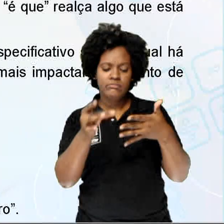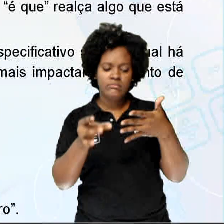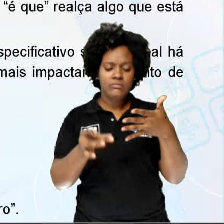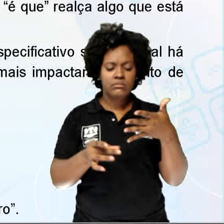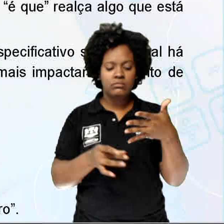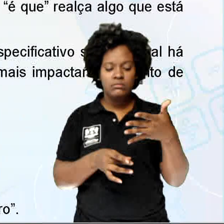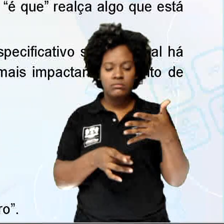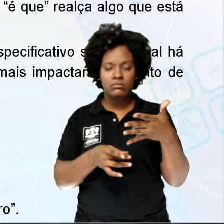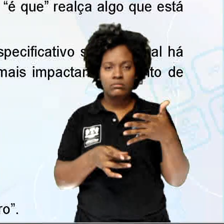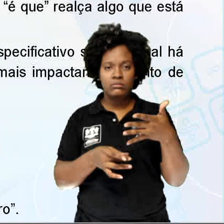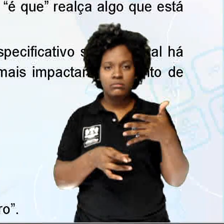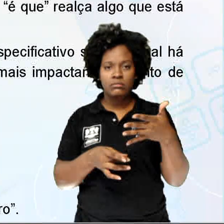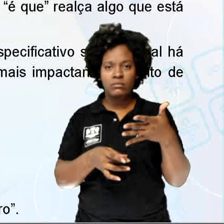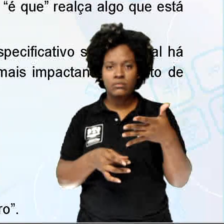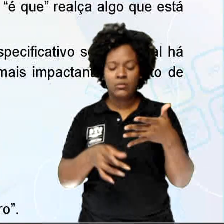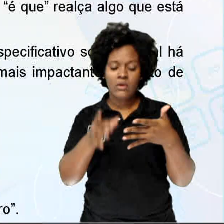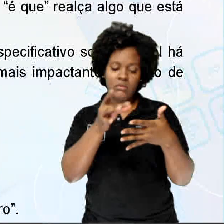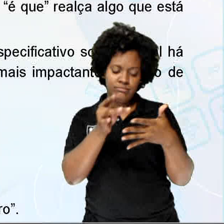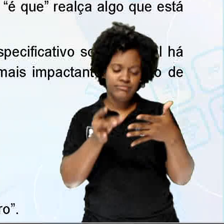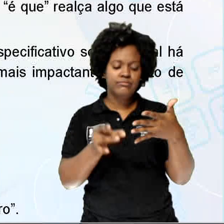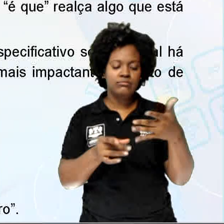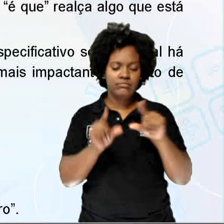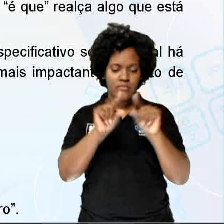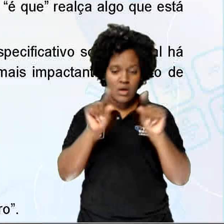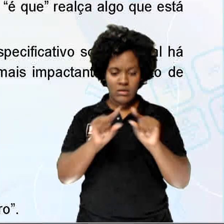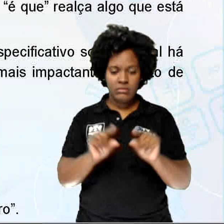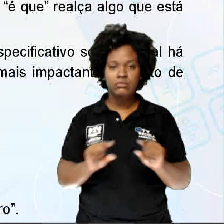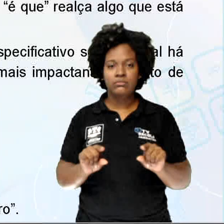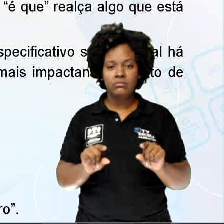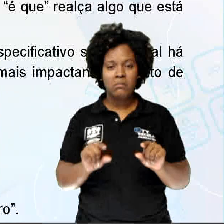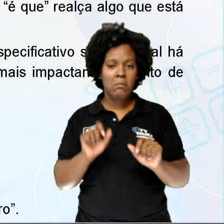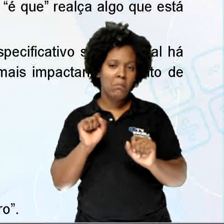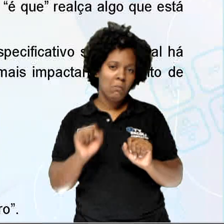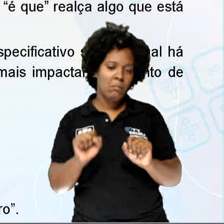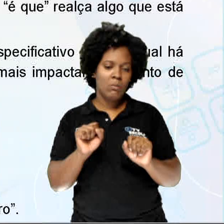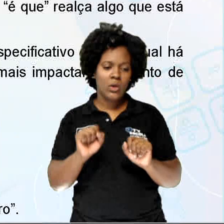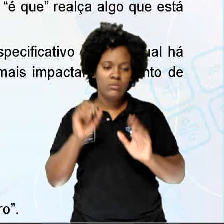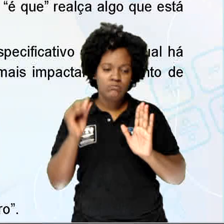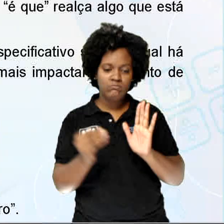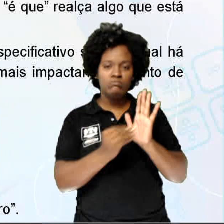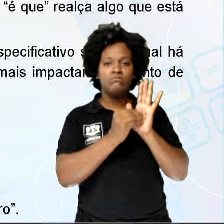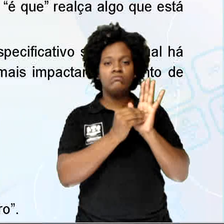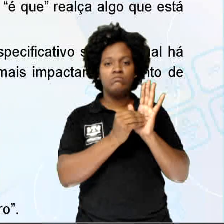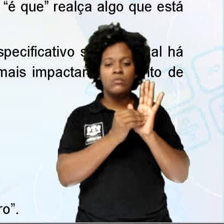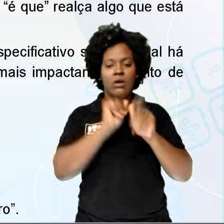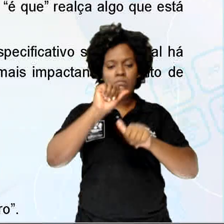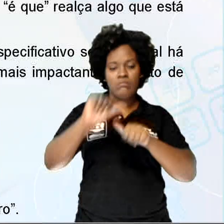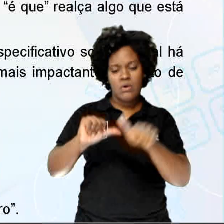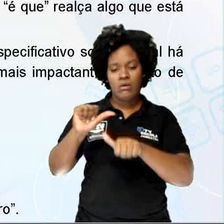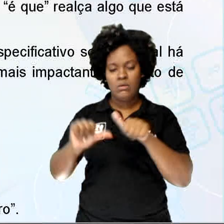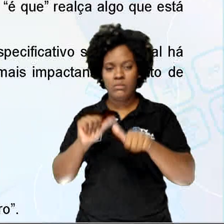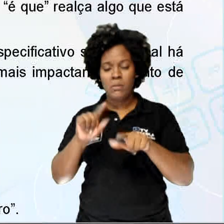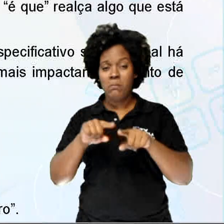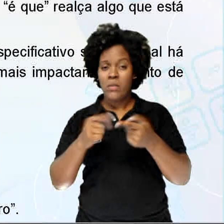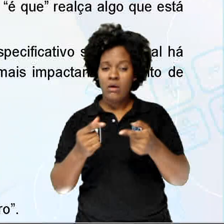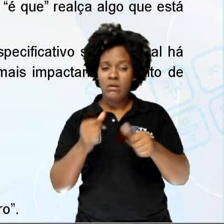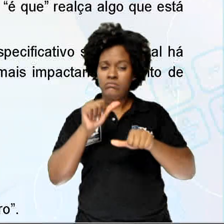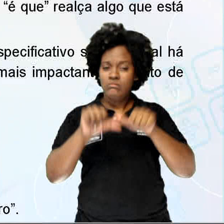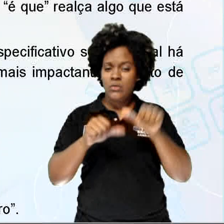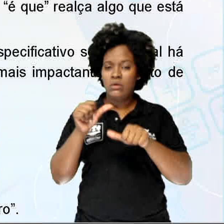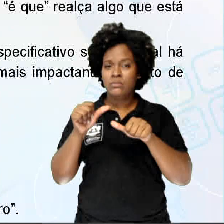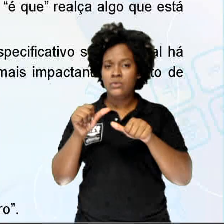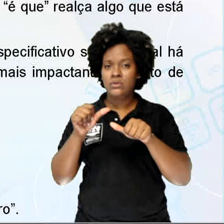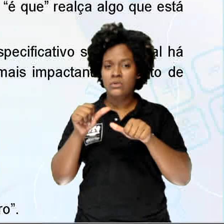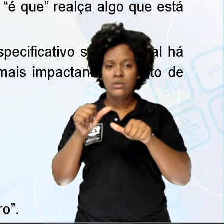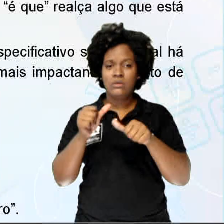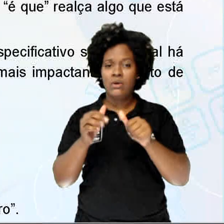justamente, realmente e muito, elas até poderiam ser uma marca das mudanças, mas só que as mudanças serão